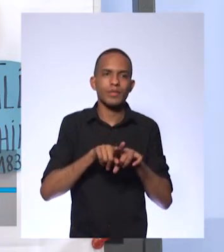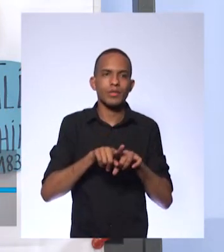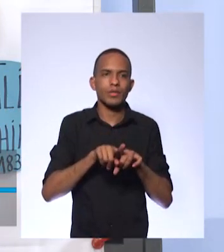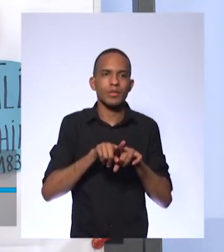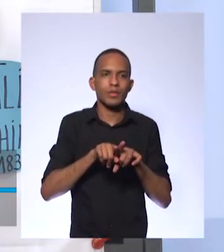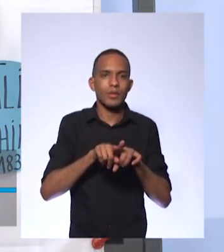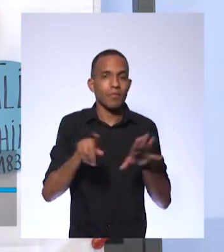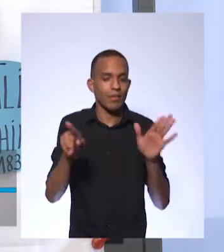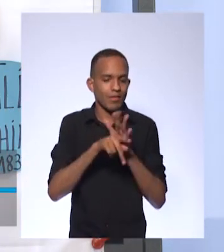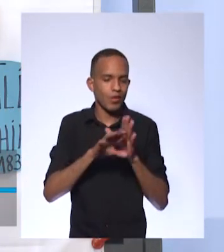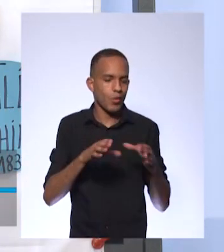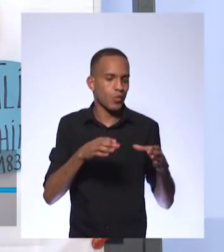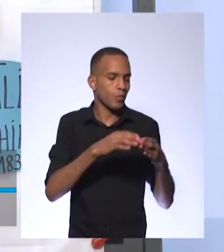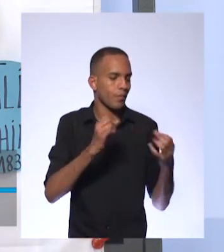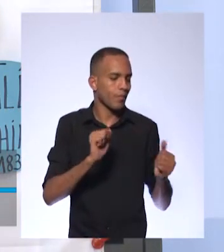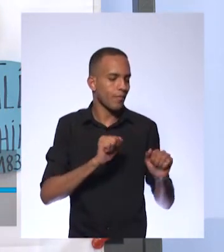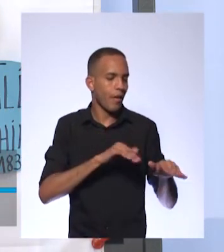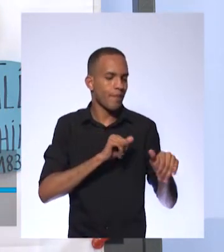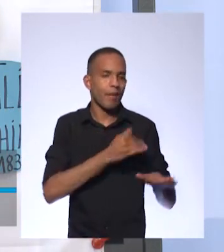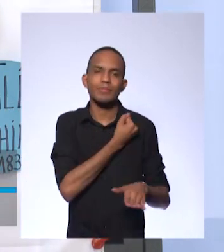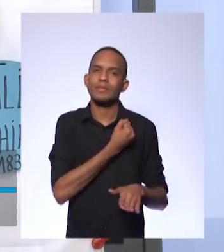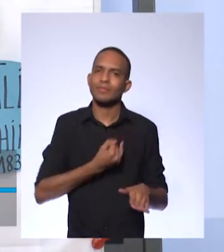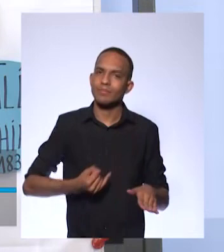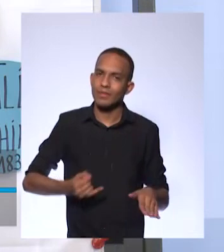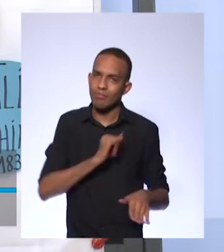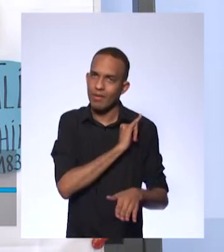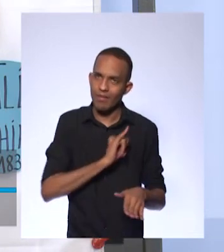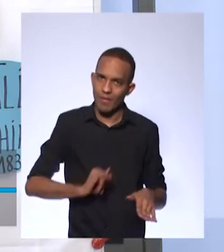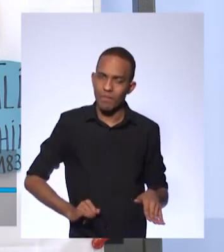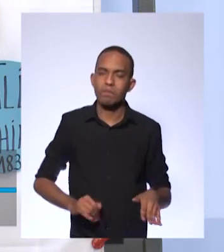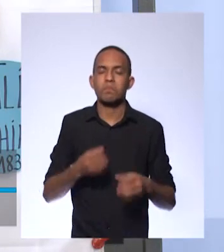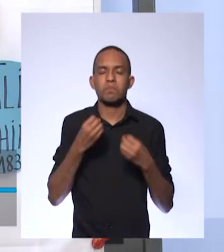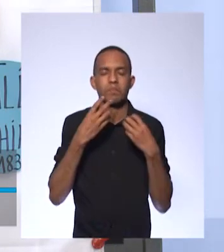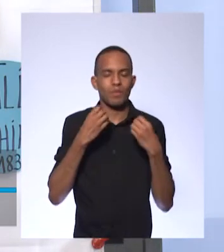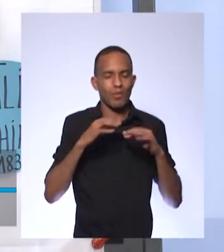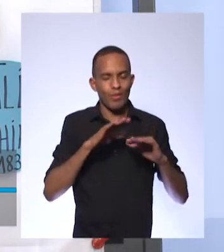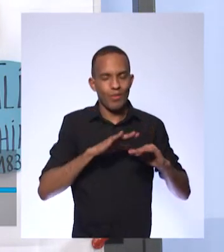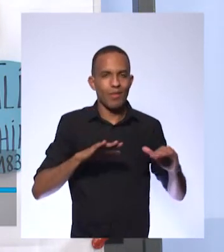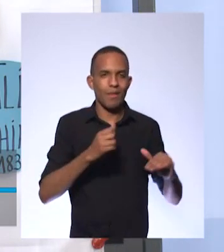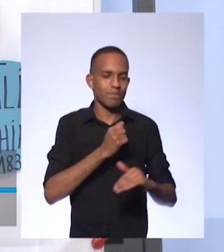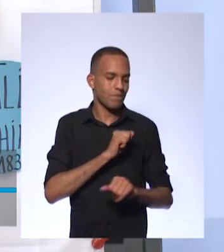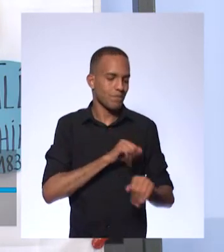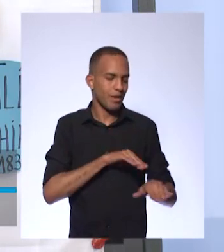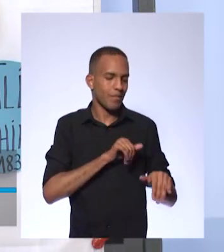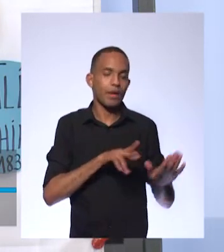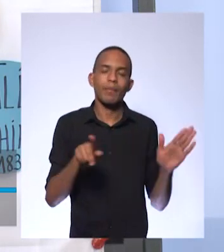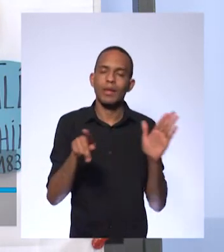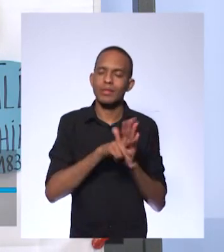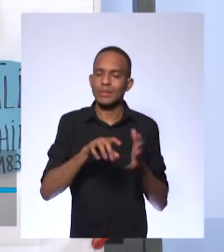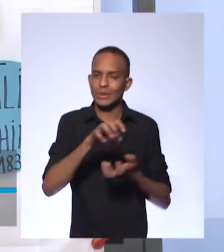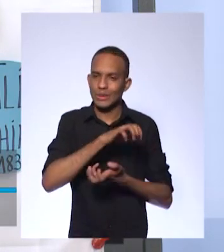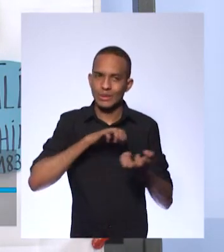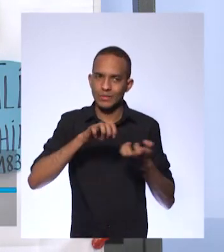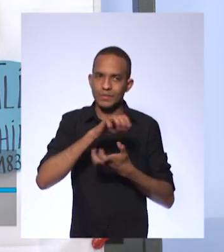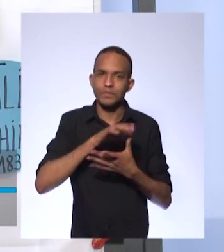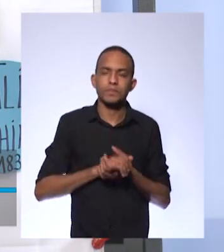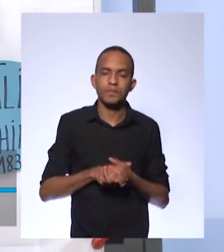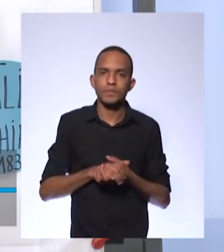guarda imperial. Então, grande vantagem também para aqueles militares que participaram desse